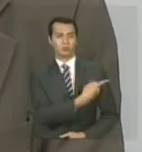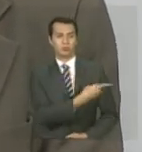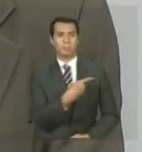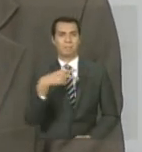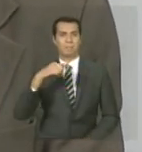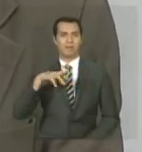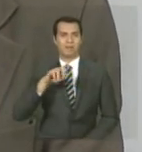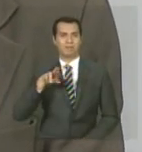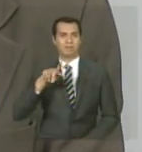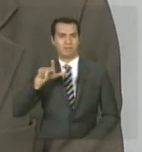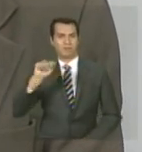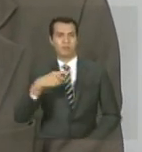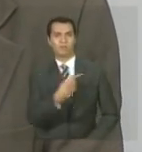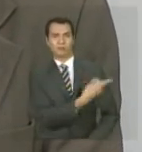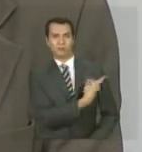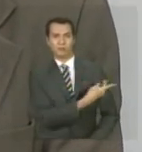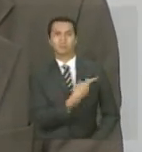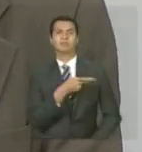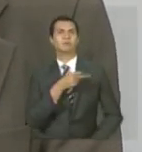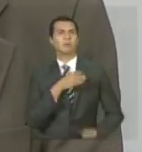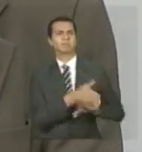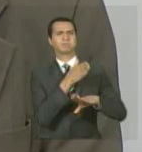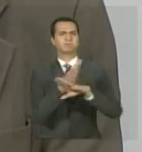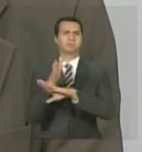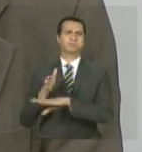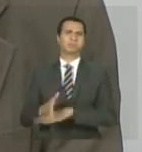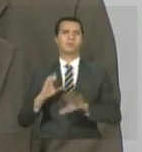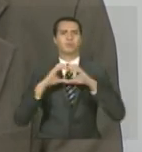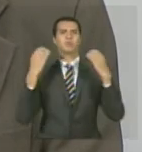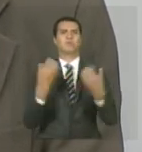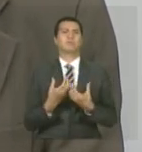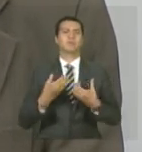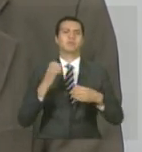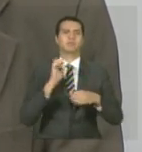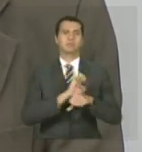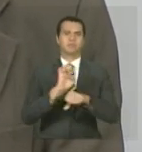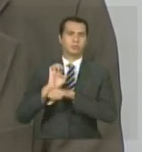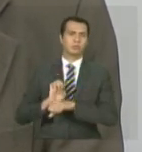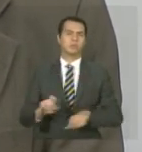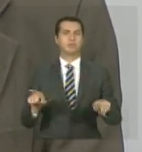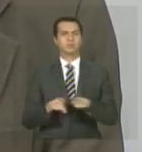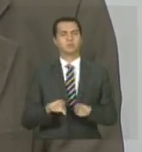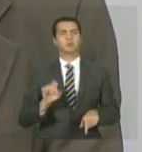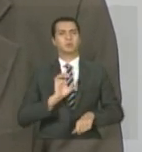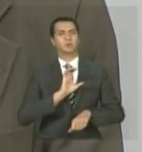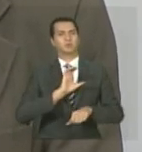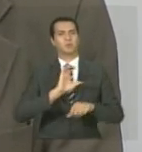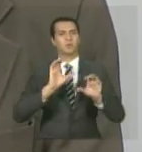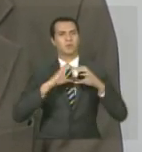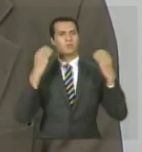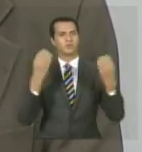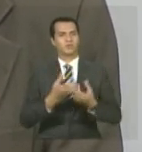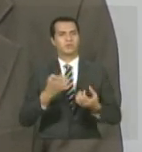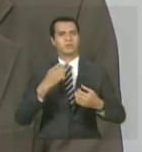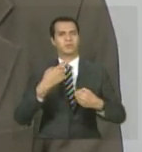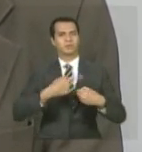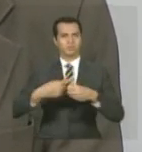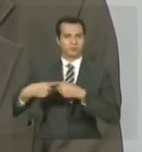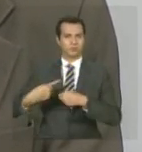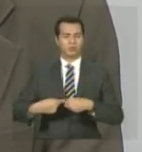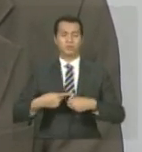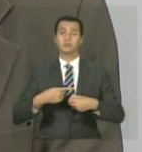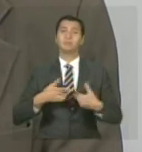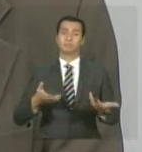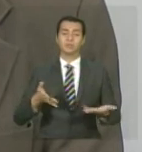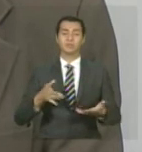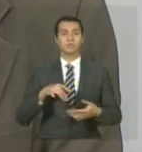esse Brasil afora nas conferências estaduais, nas conferências territoriais. Para você ter uma ideia, e os telespectadores terem uma ideia